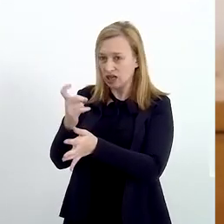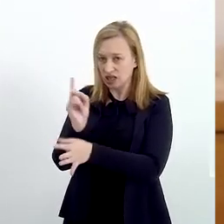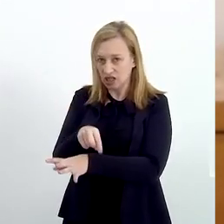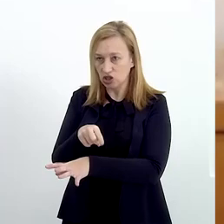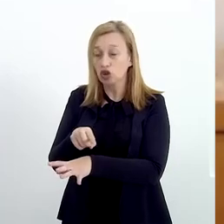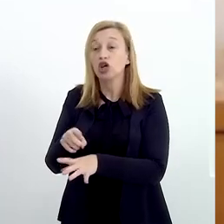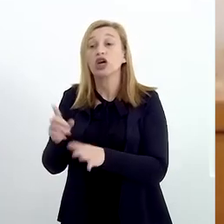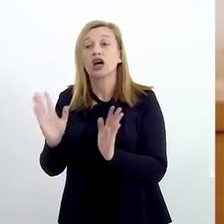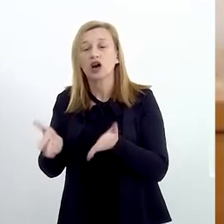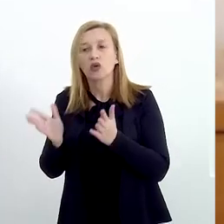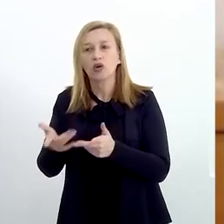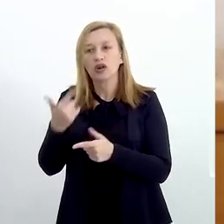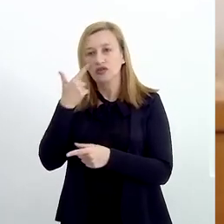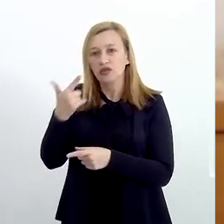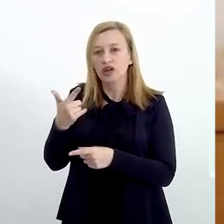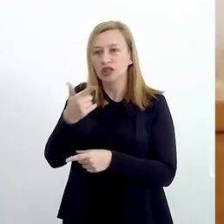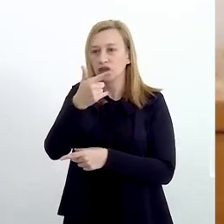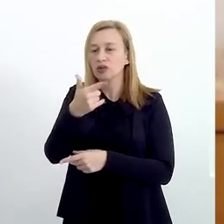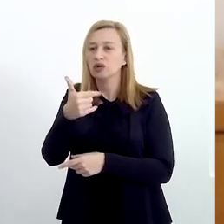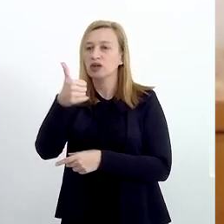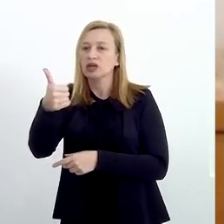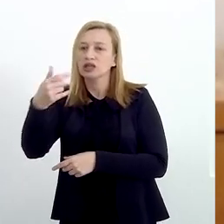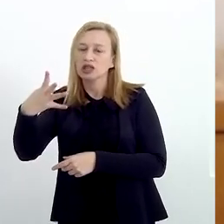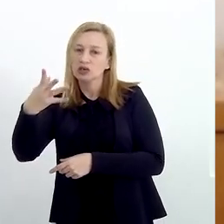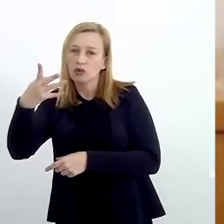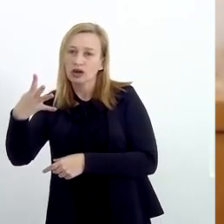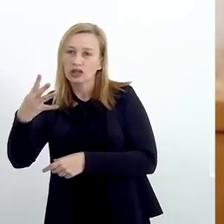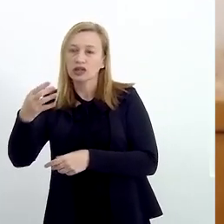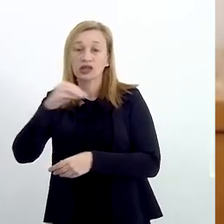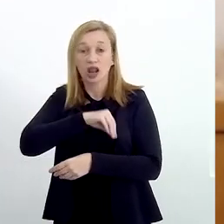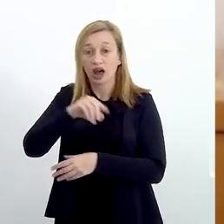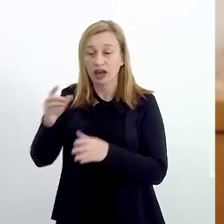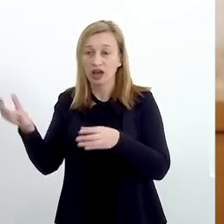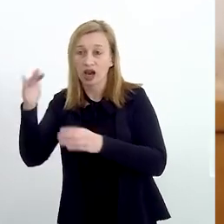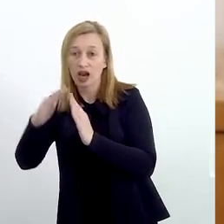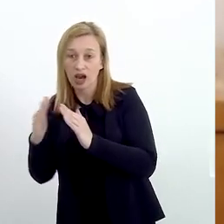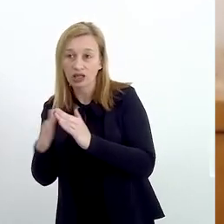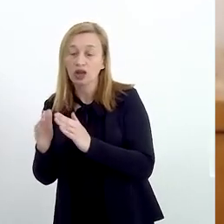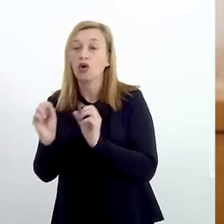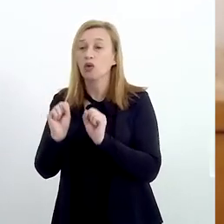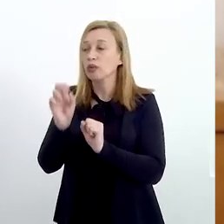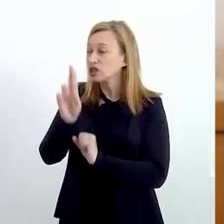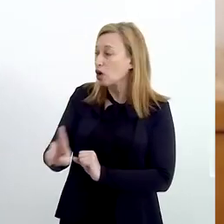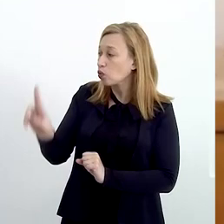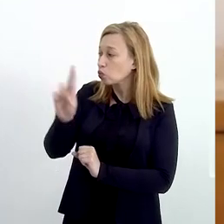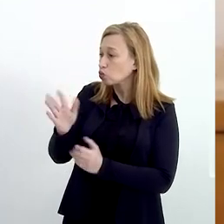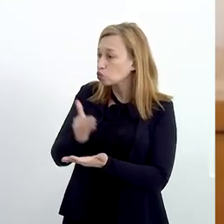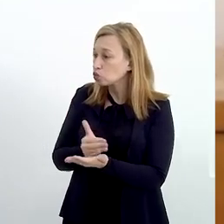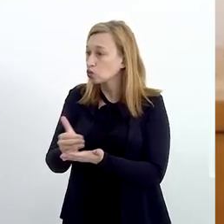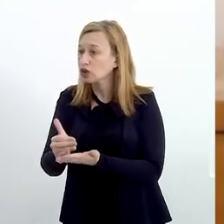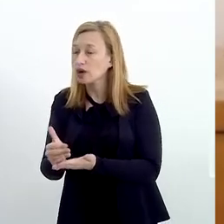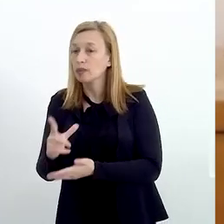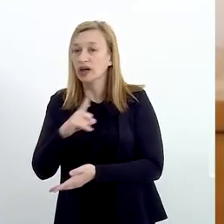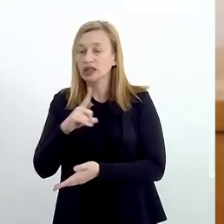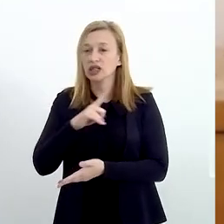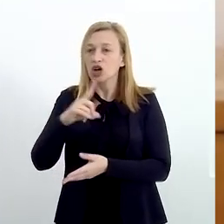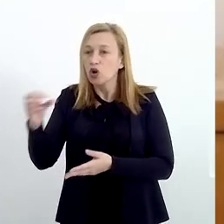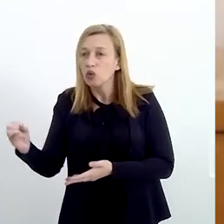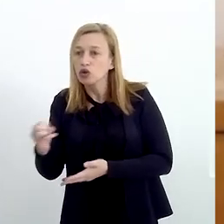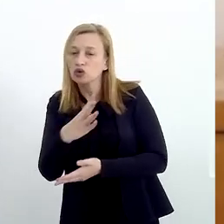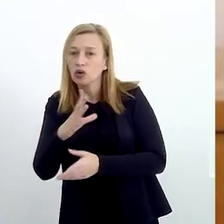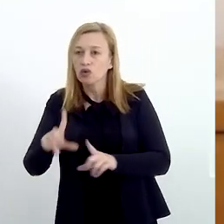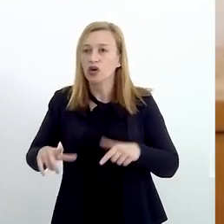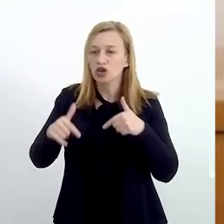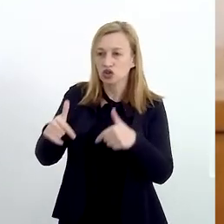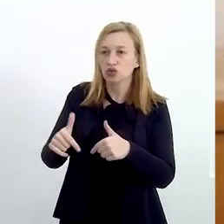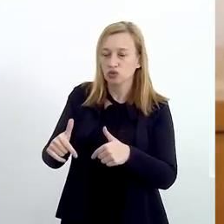repente descobre que tem um 14º salário em casa e ele começa a utilizar esses pontos para adquirir uma nova